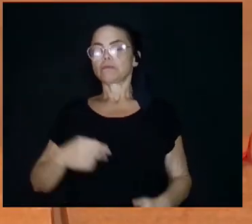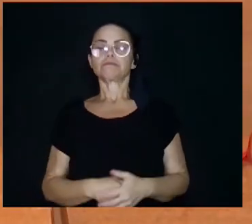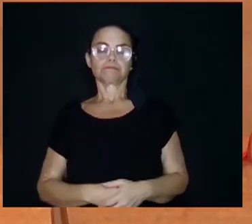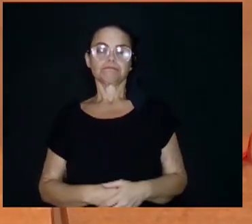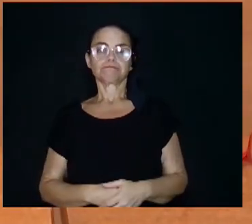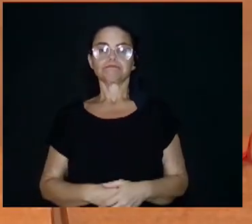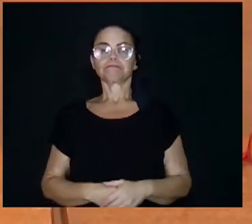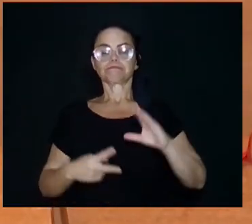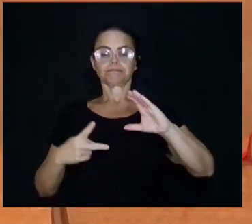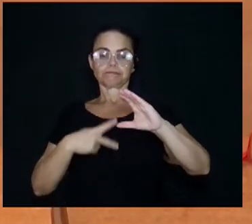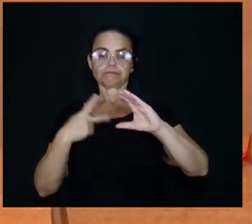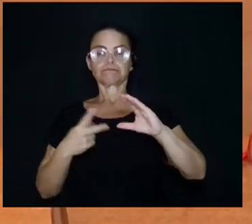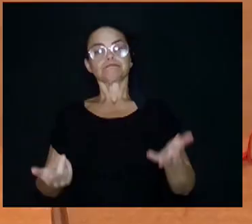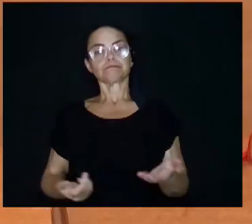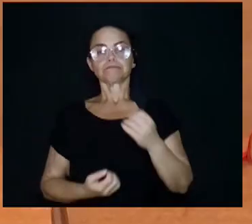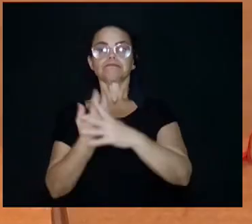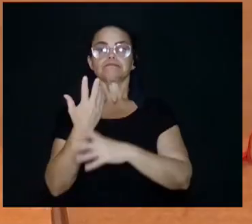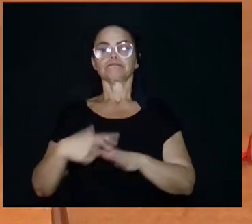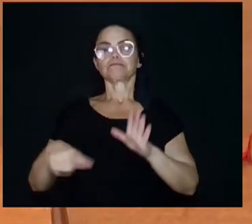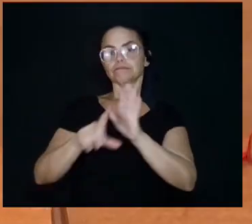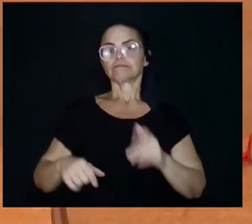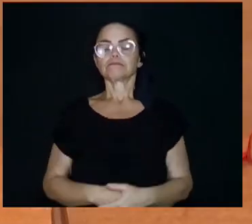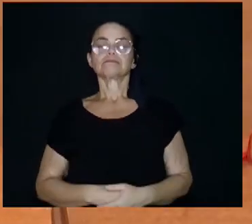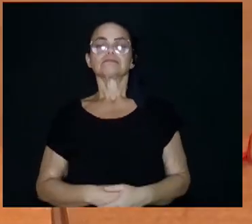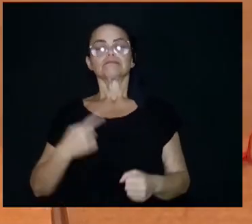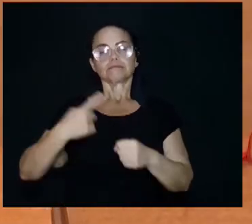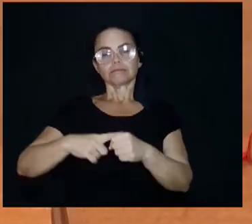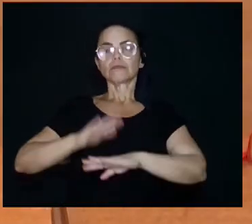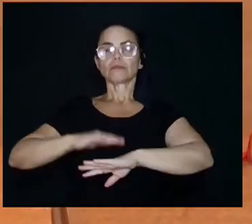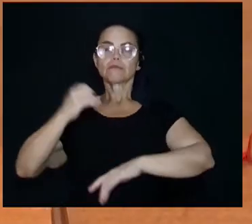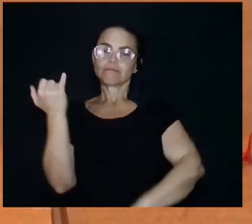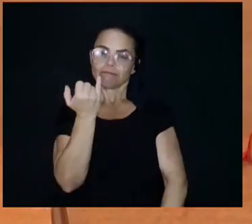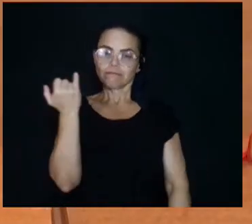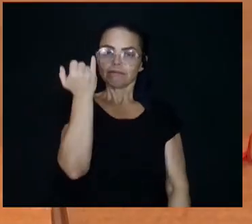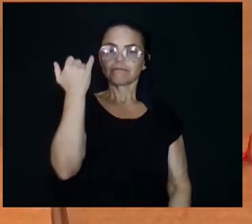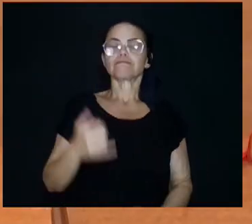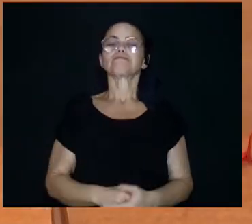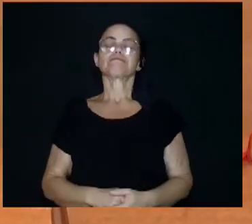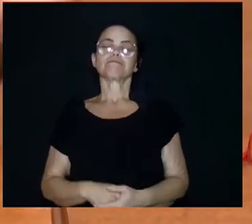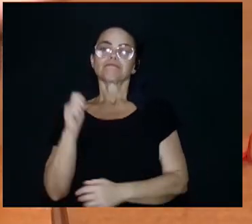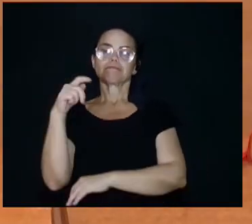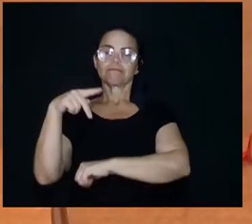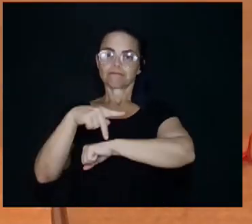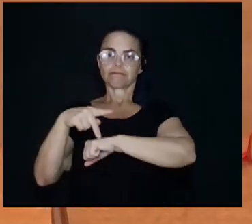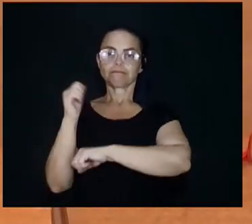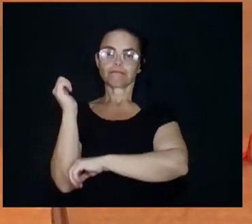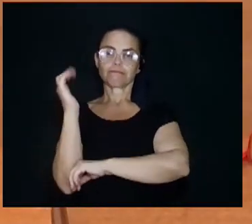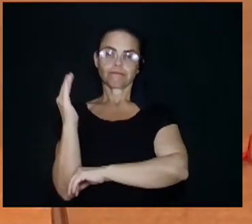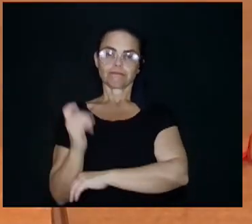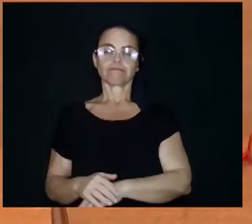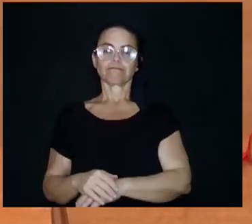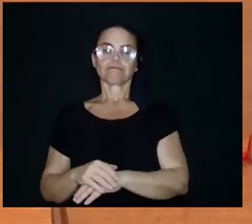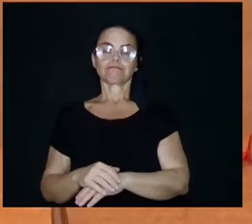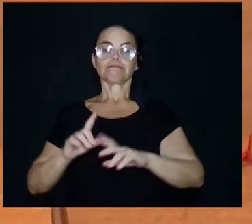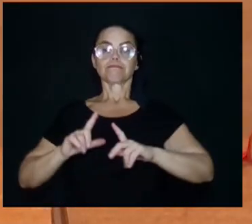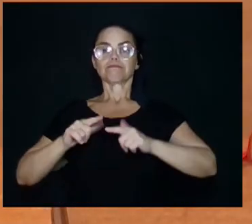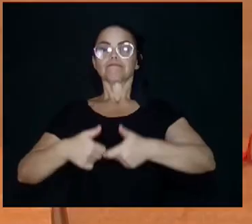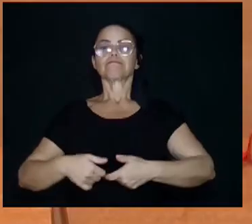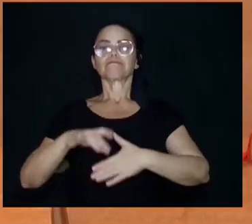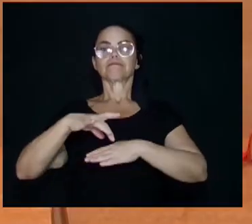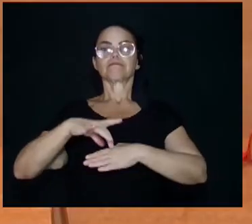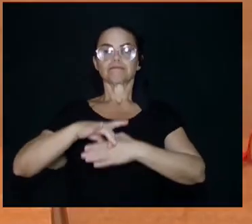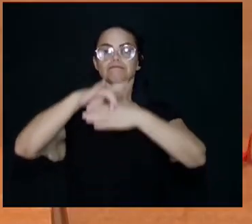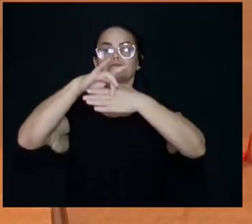Legislativa, de uma das cidades mais importantes do nosso país, liderado também pela senhora. Então, a